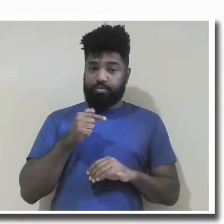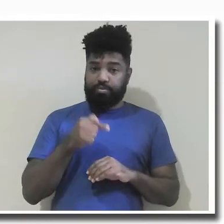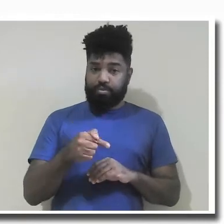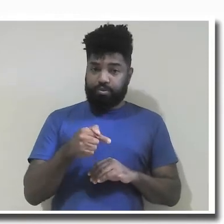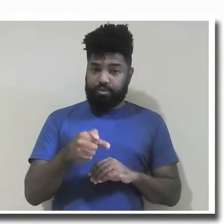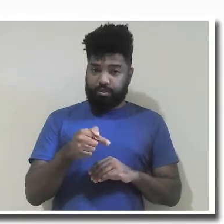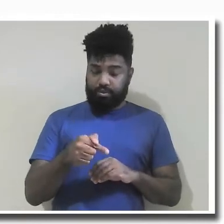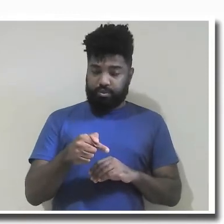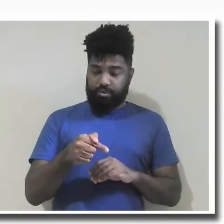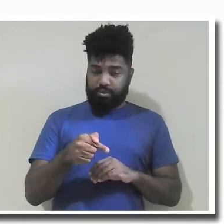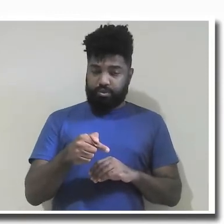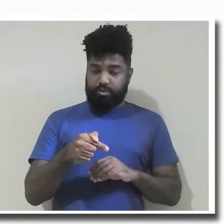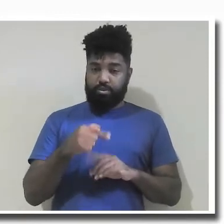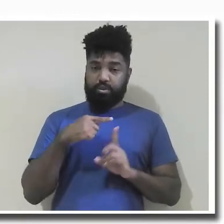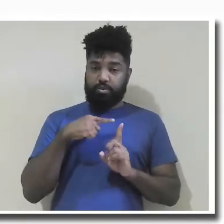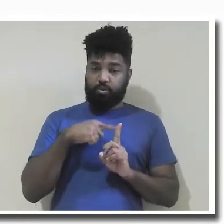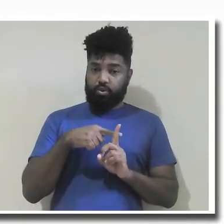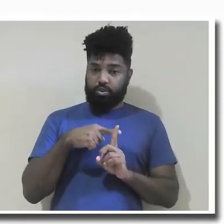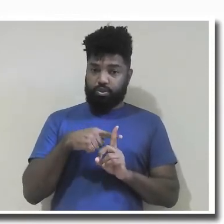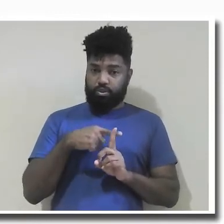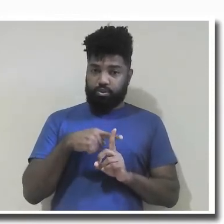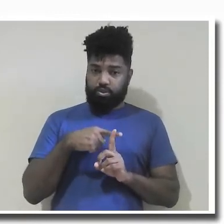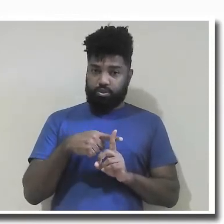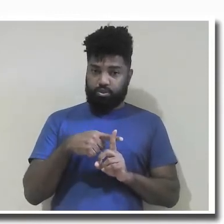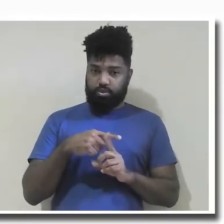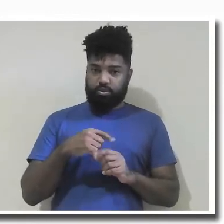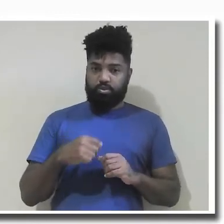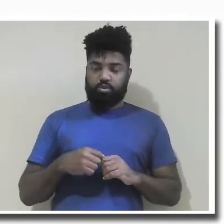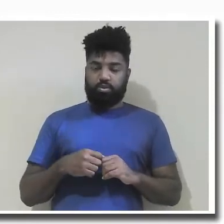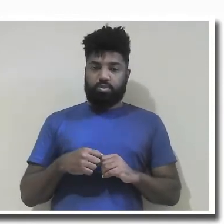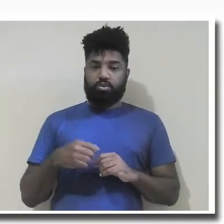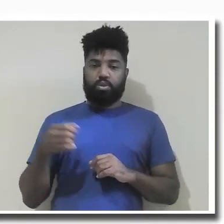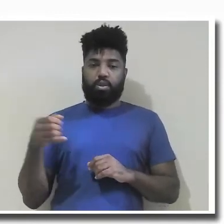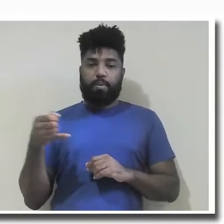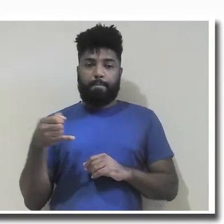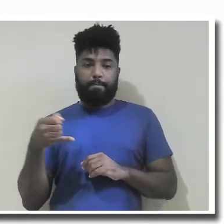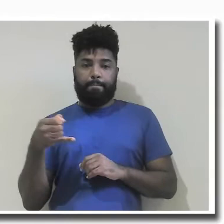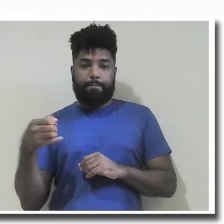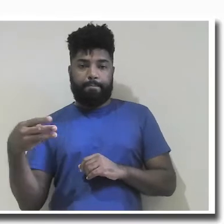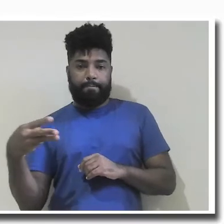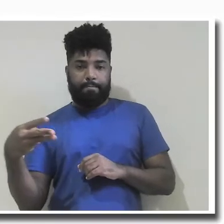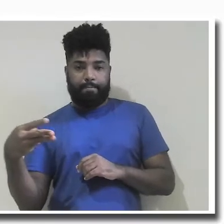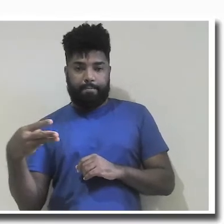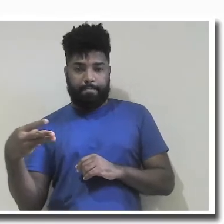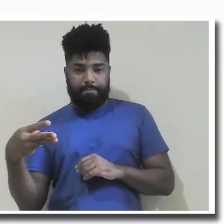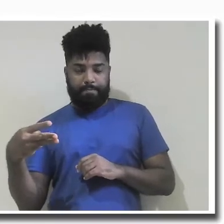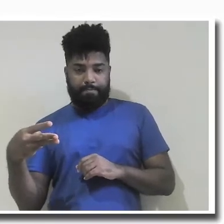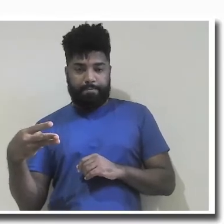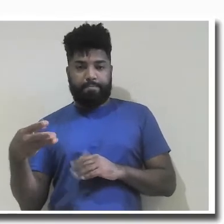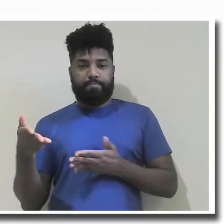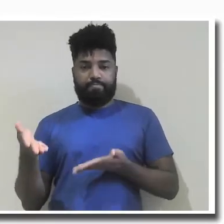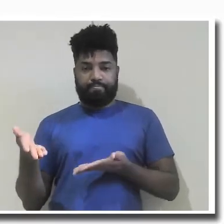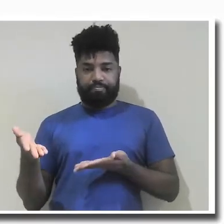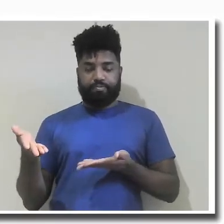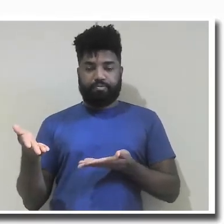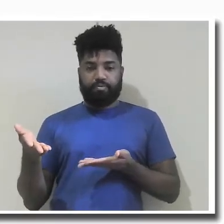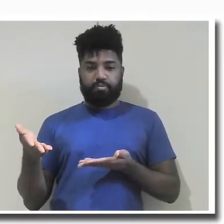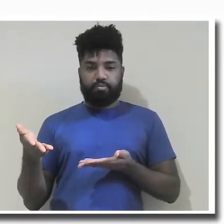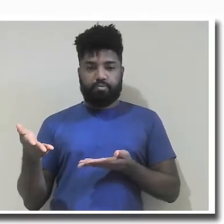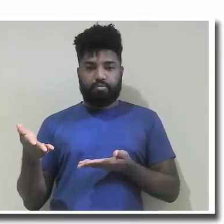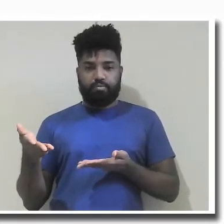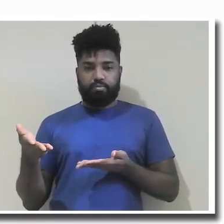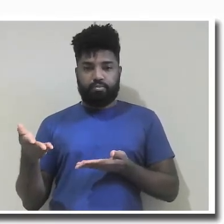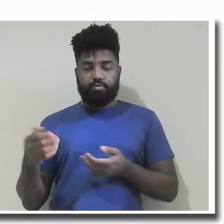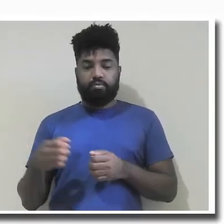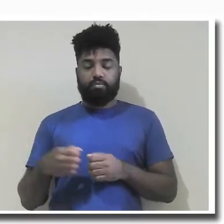7 é positivo. O menos 3 é negativo.